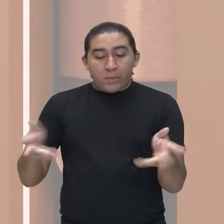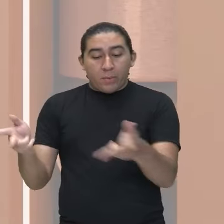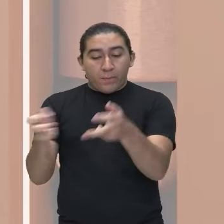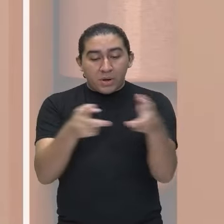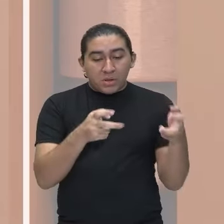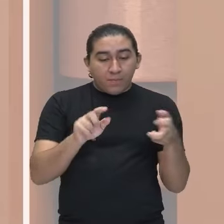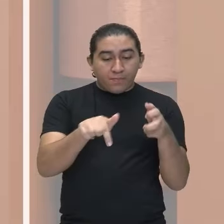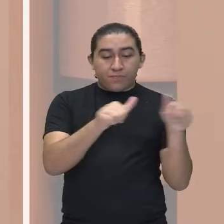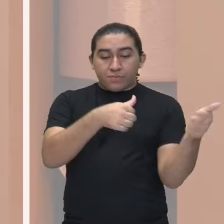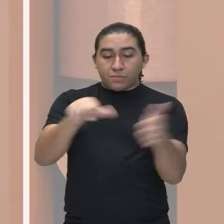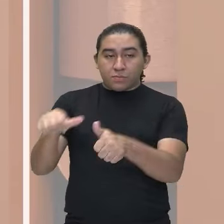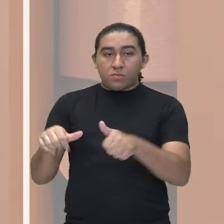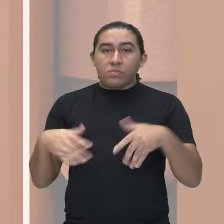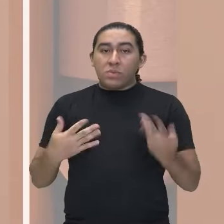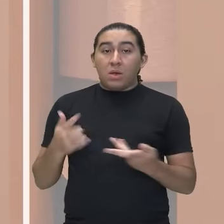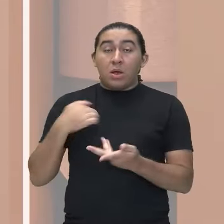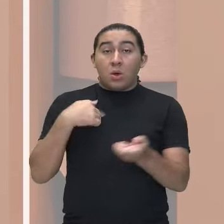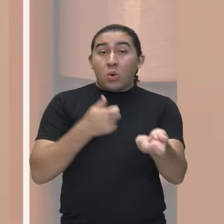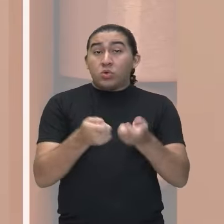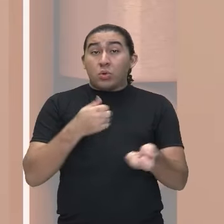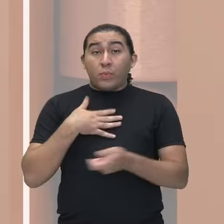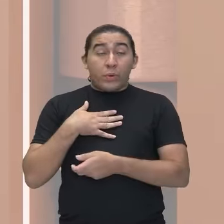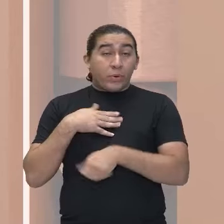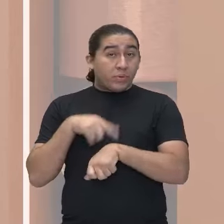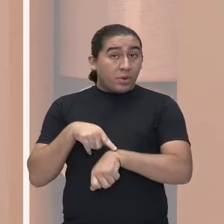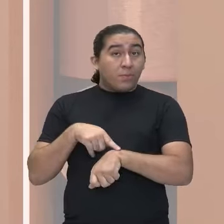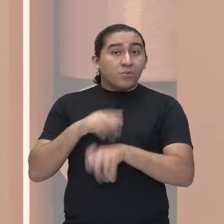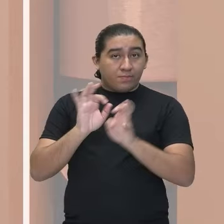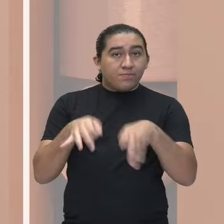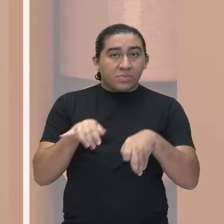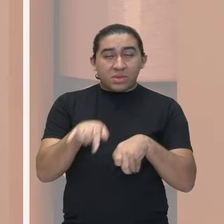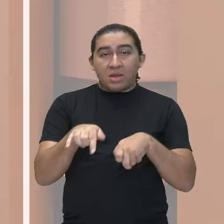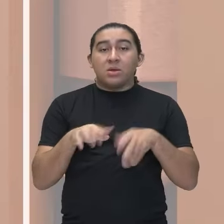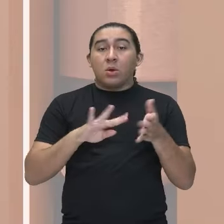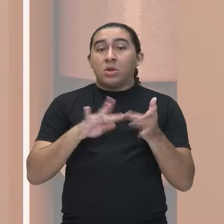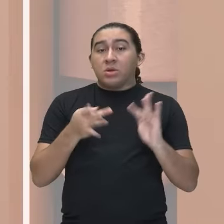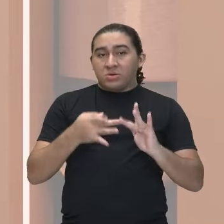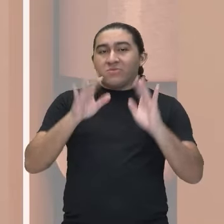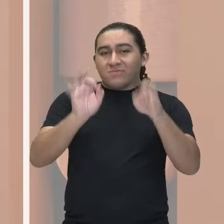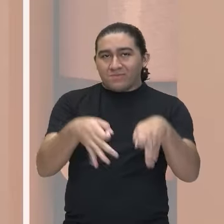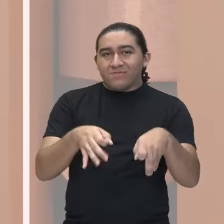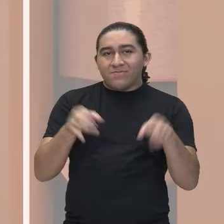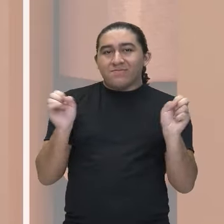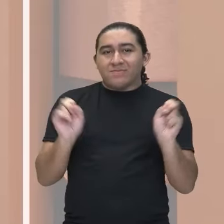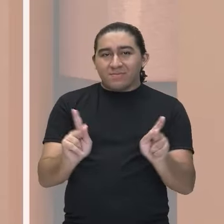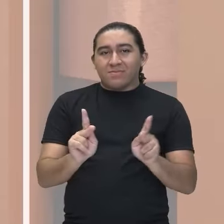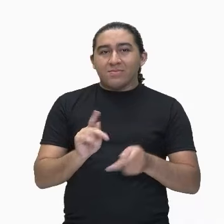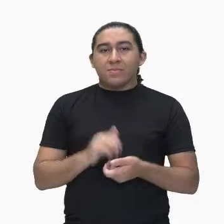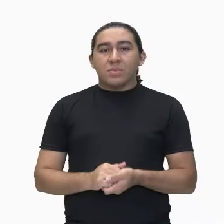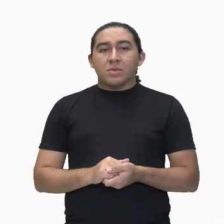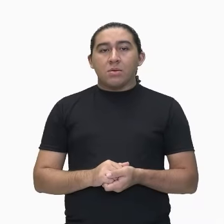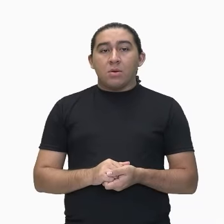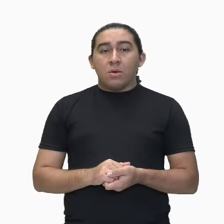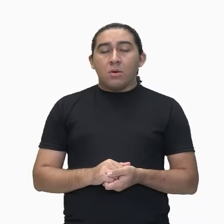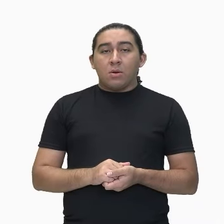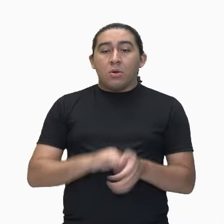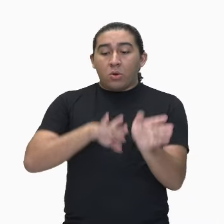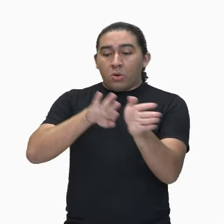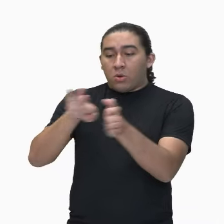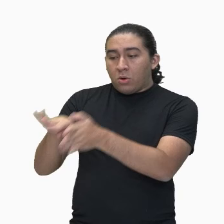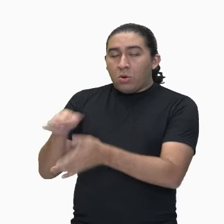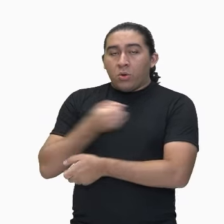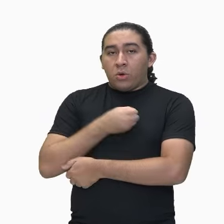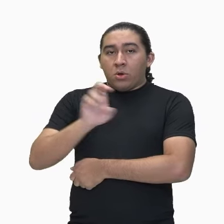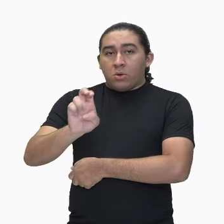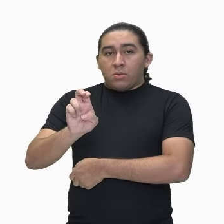tempo aí. Então eu vou controlar o meu tempo, né? Nesse sentido aí. Perfeito? Muito bem. Hipótese número 5, vamos